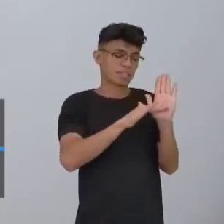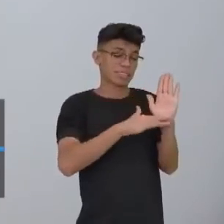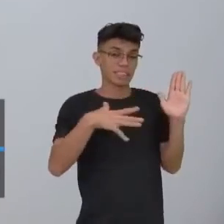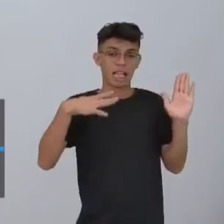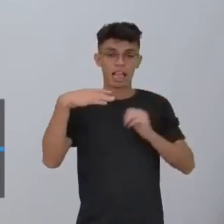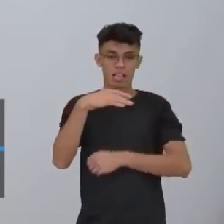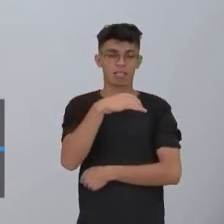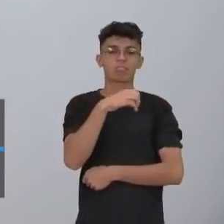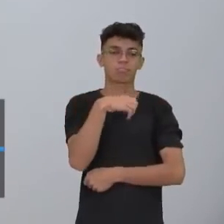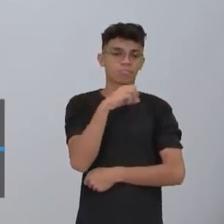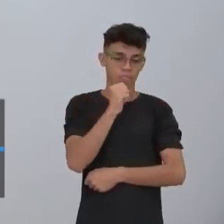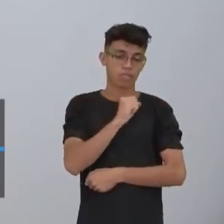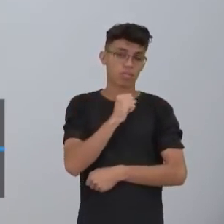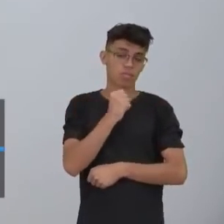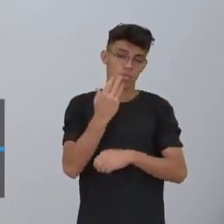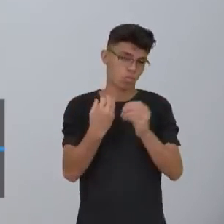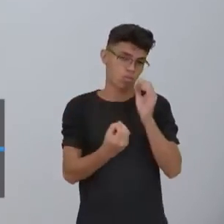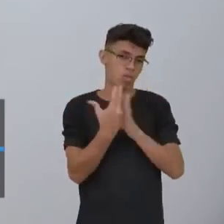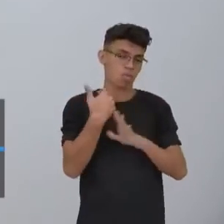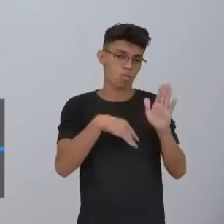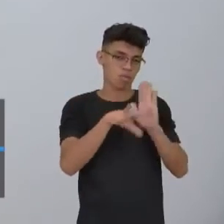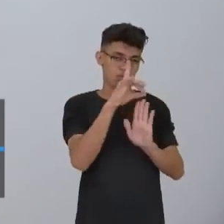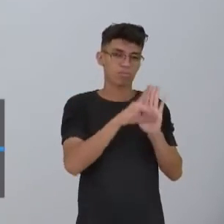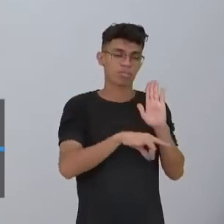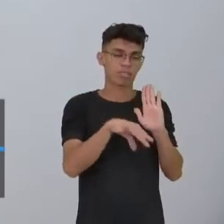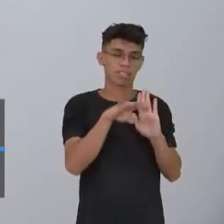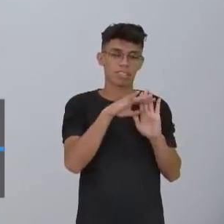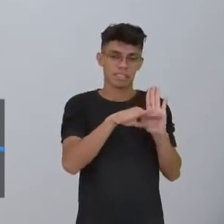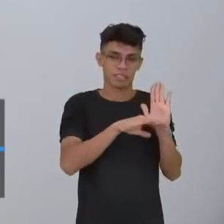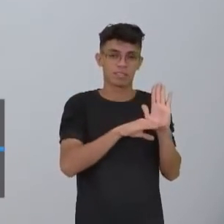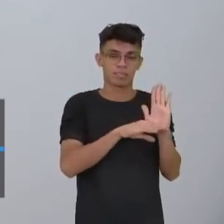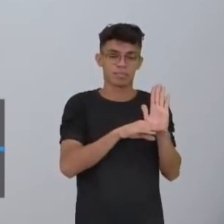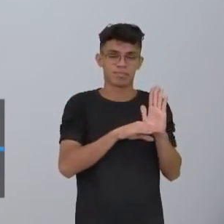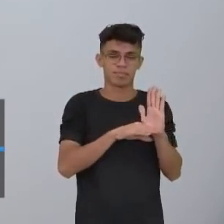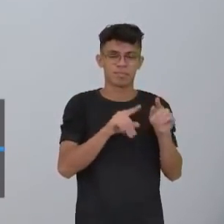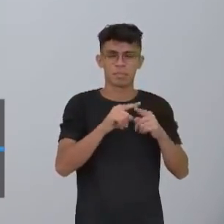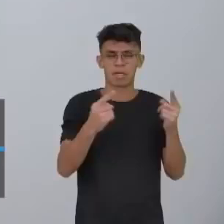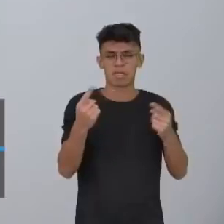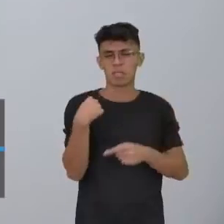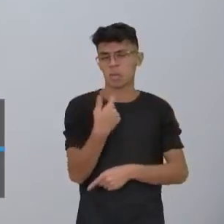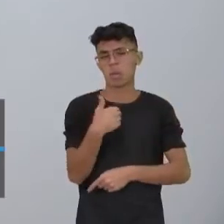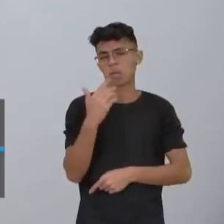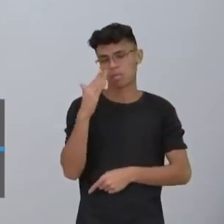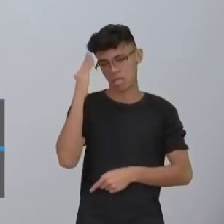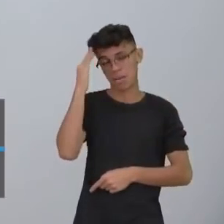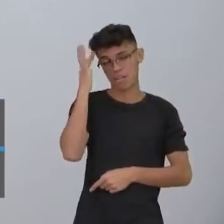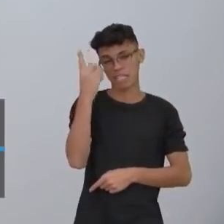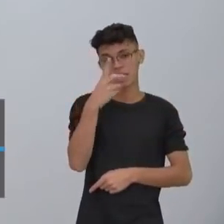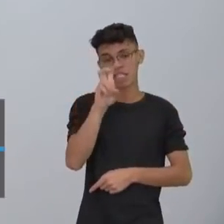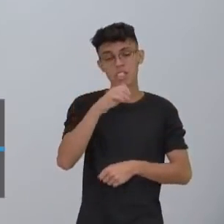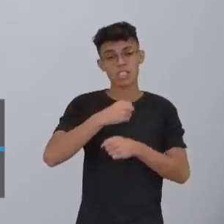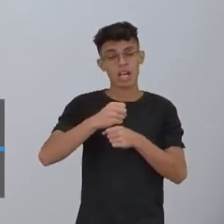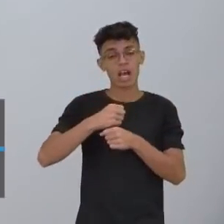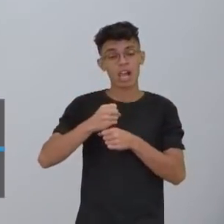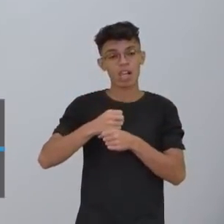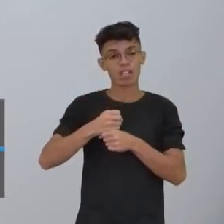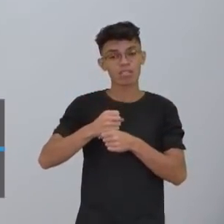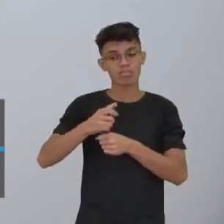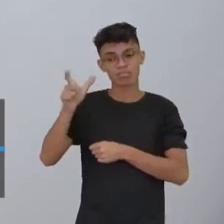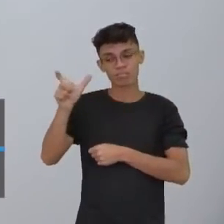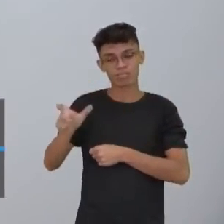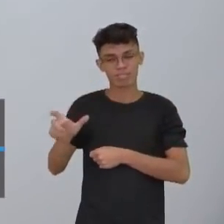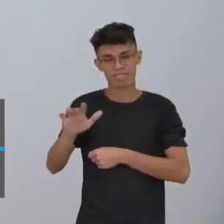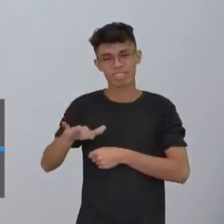rápidas, por isso esses decretos. Mas, né, a gente já sabe, ele ficou 15 anos no poder. Então,